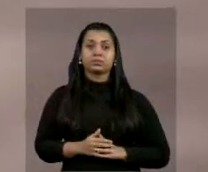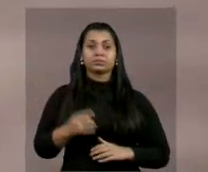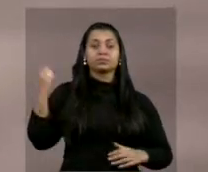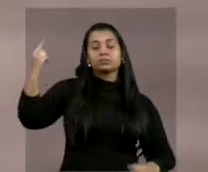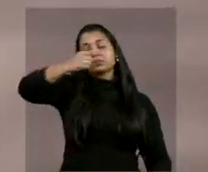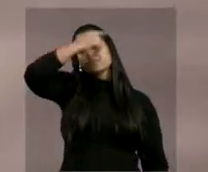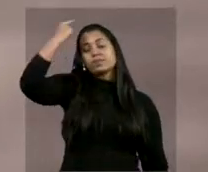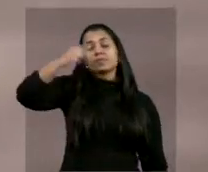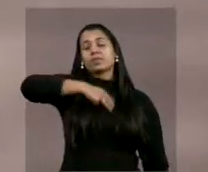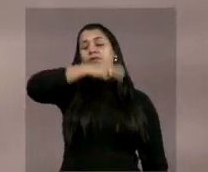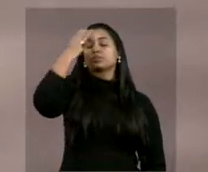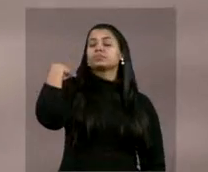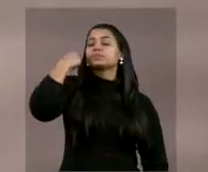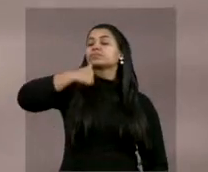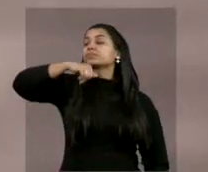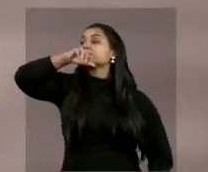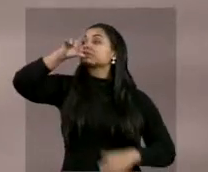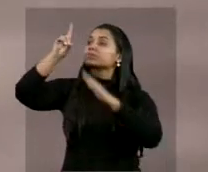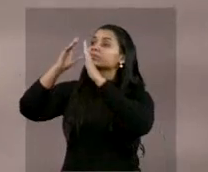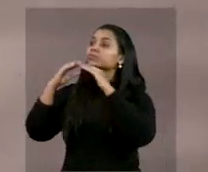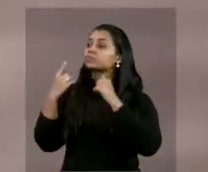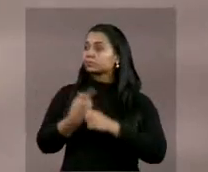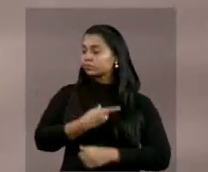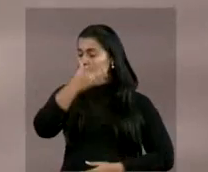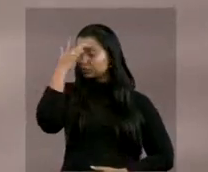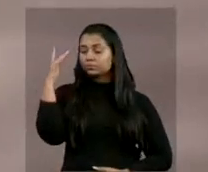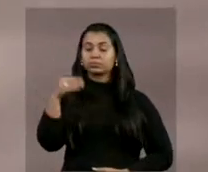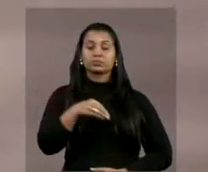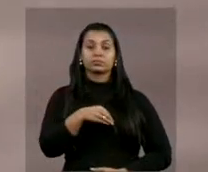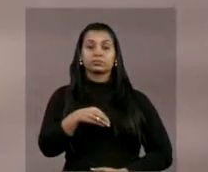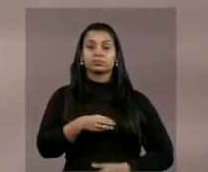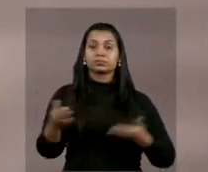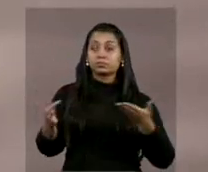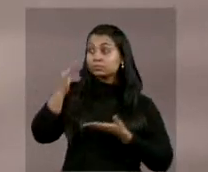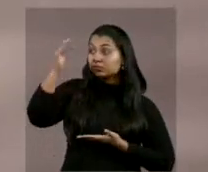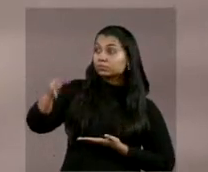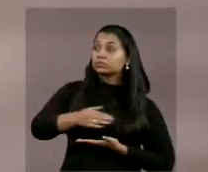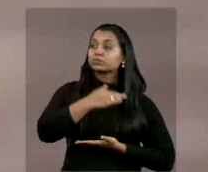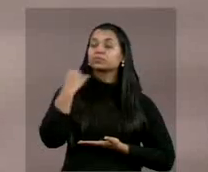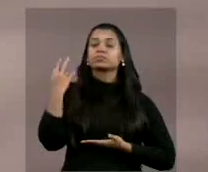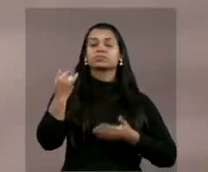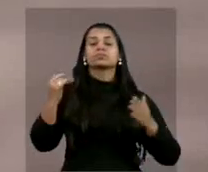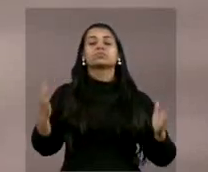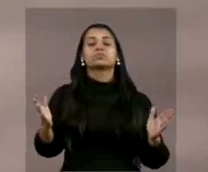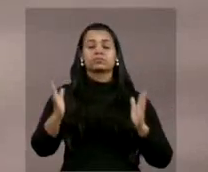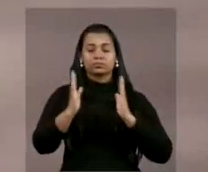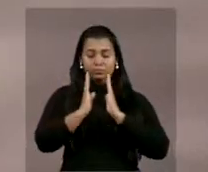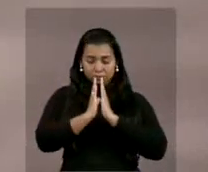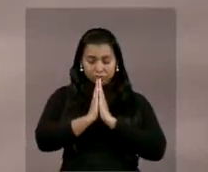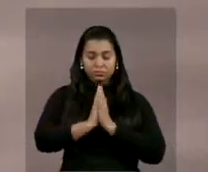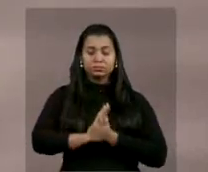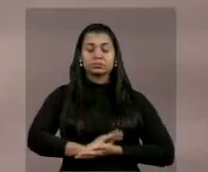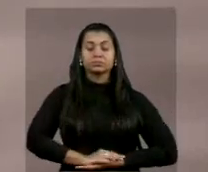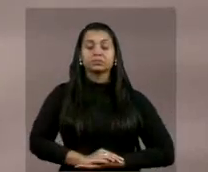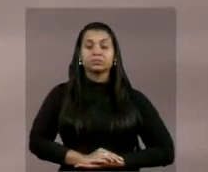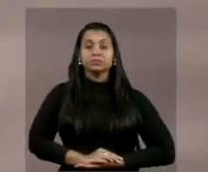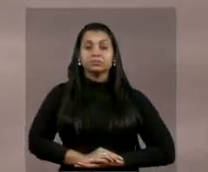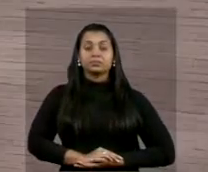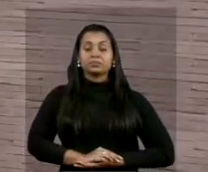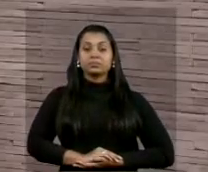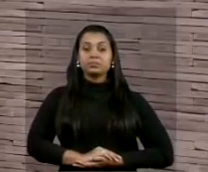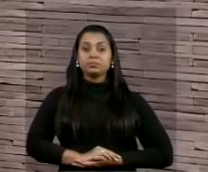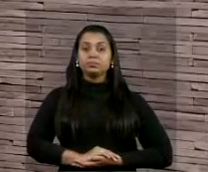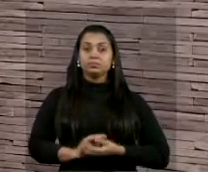ventre, Jesus. Santa Maria, Mãe de Deus, rogai por nós, pecadores, agora e na hora de nossa morte.